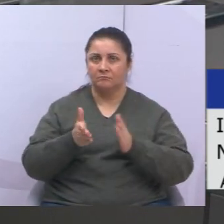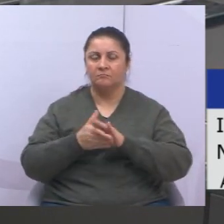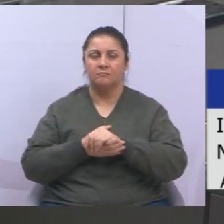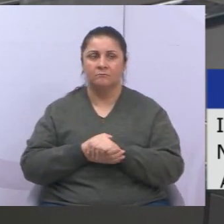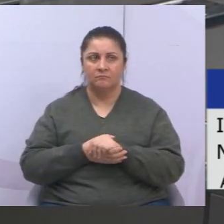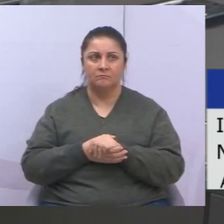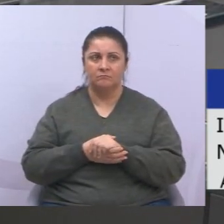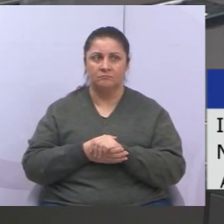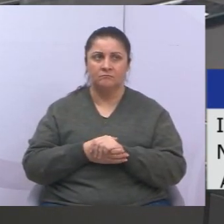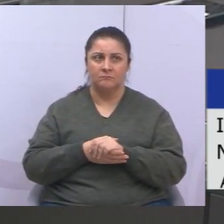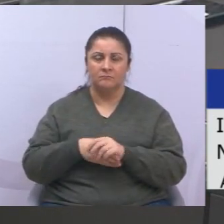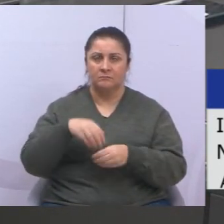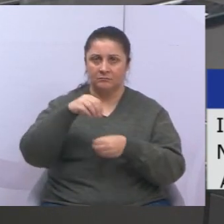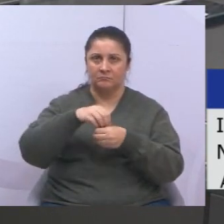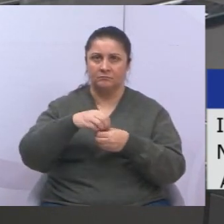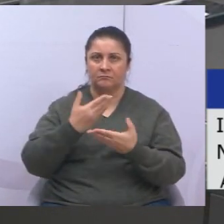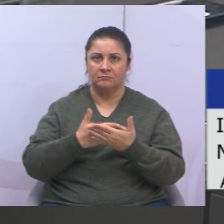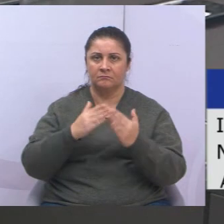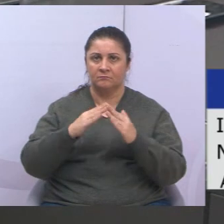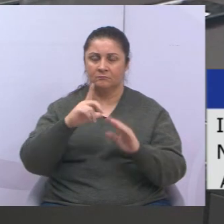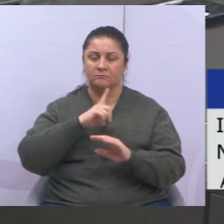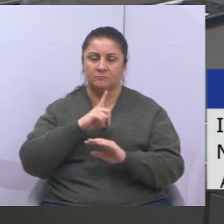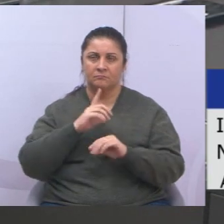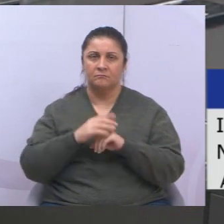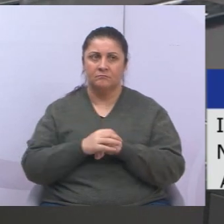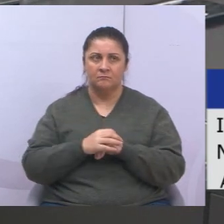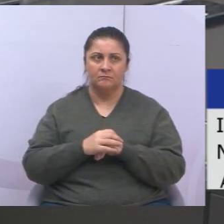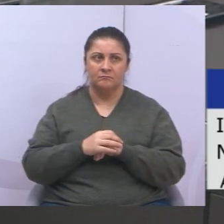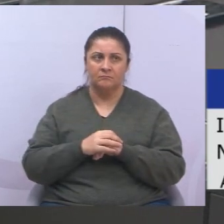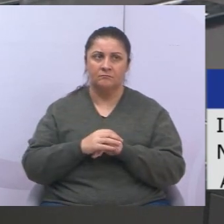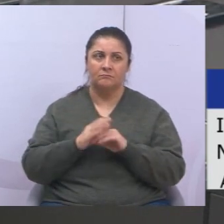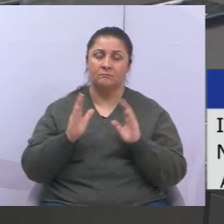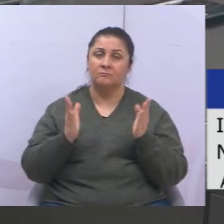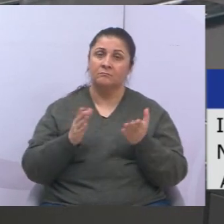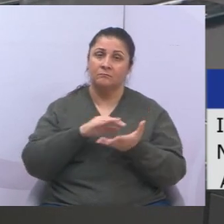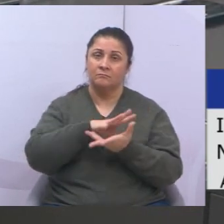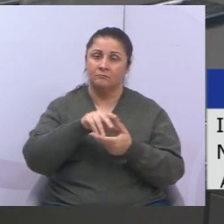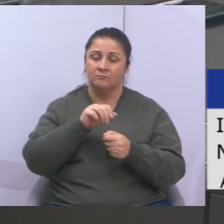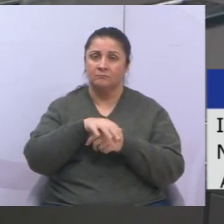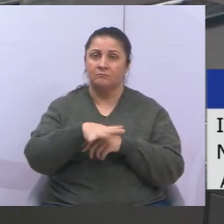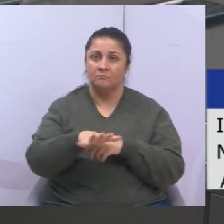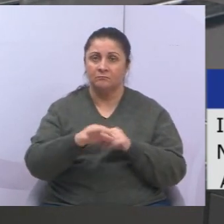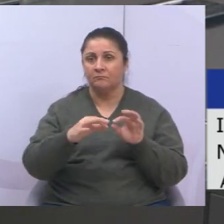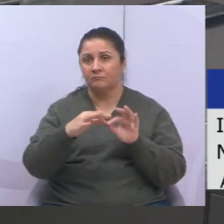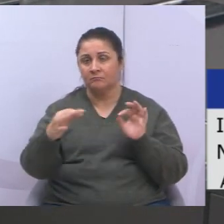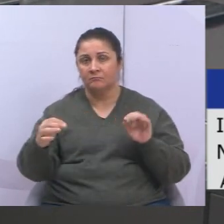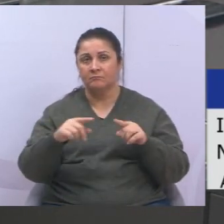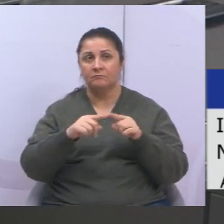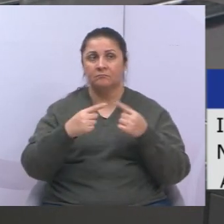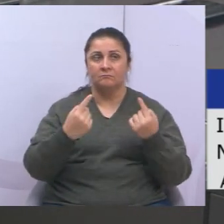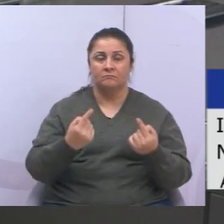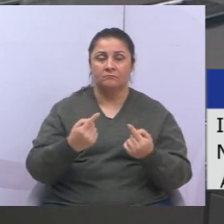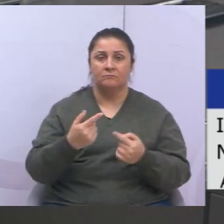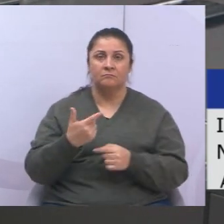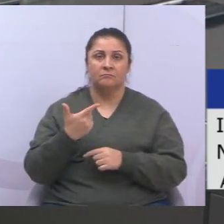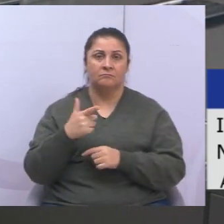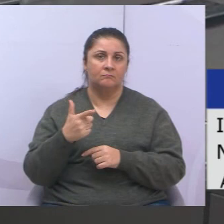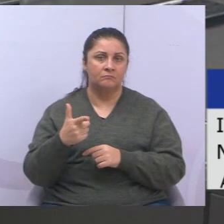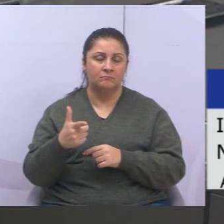criança dentro do ambiente escolar. Ainda mais hoje, em época de pandemia, tudo bem que o pessoal está um pouco fora da escola, mas mesmo aqueles que não têm